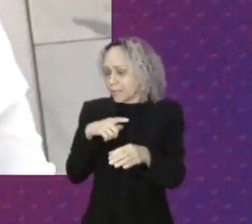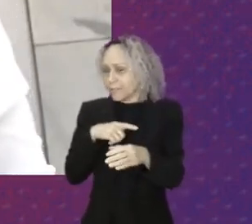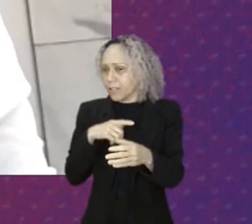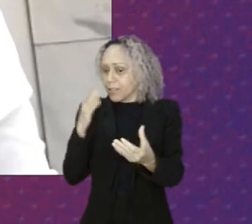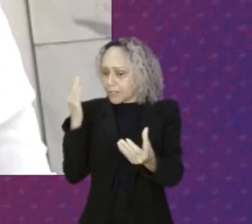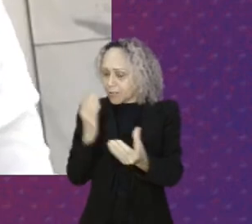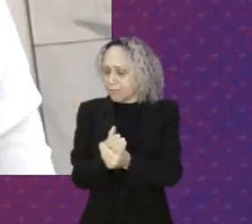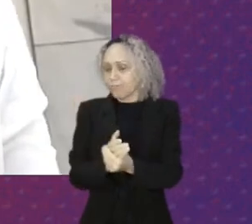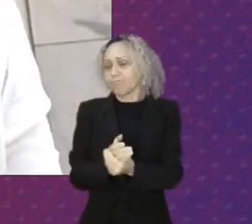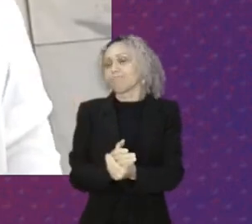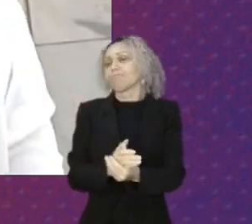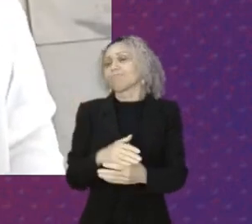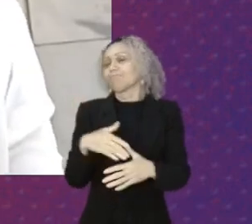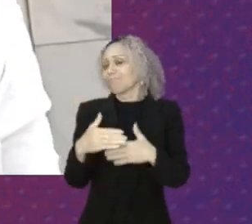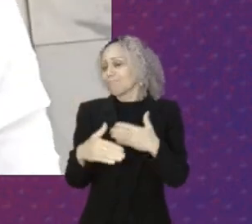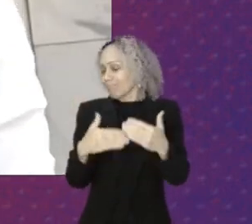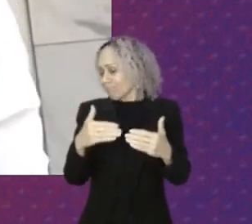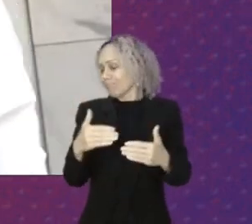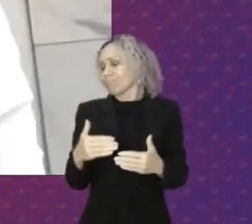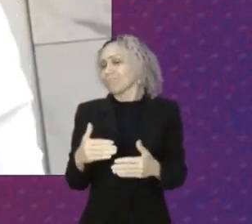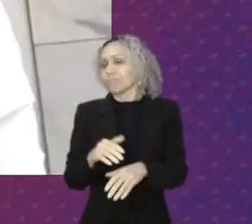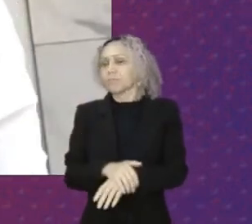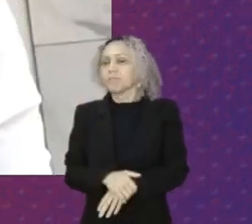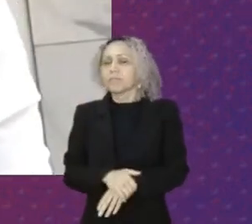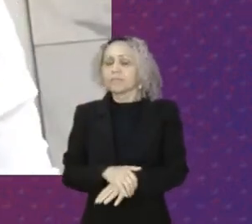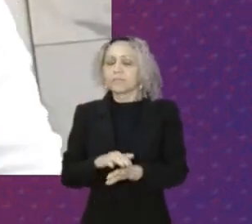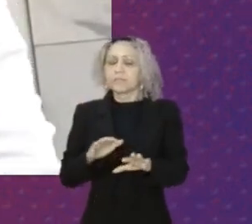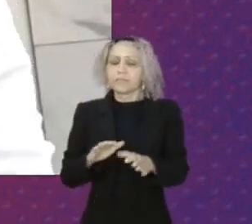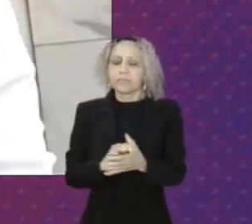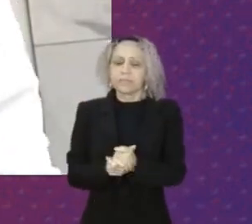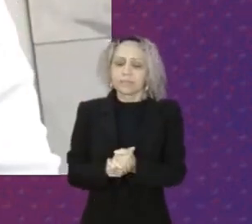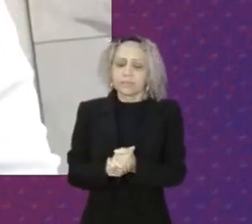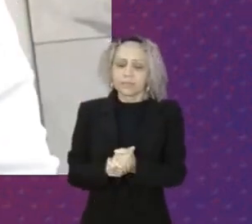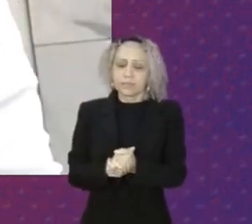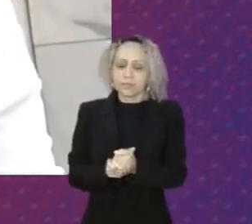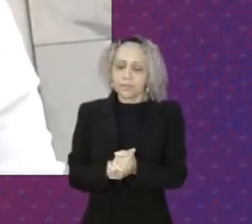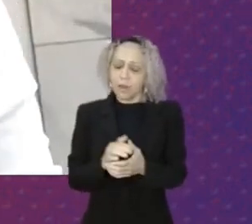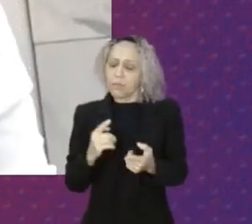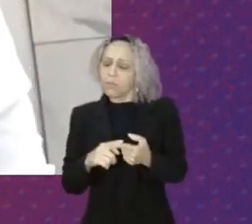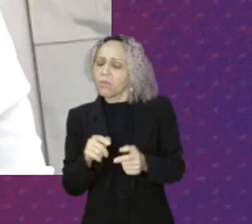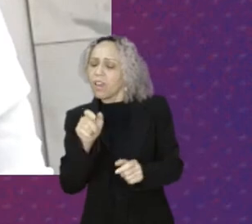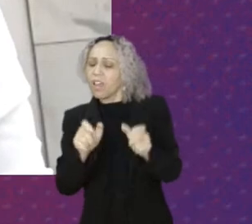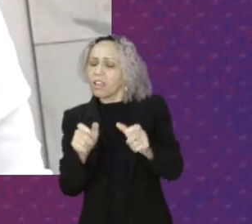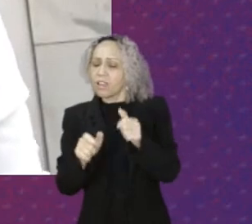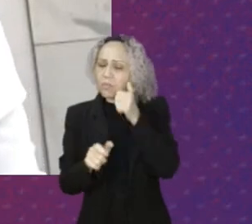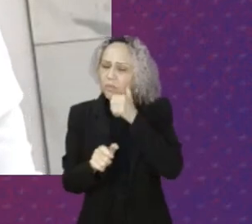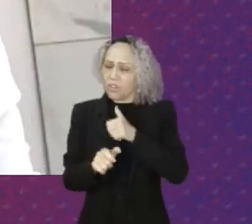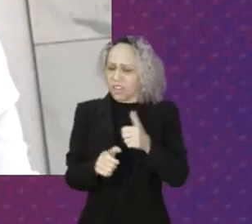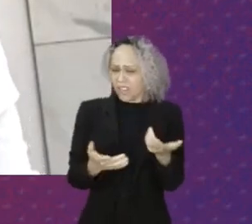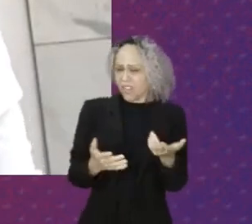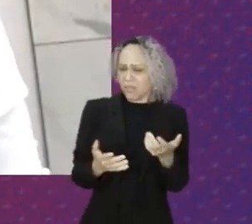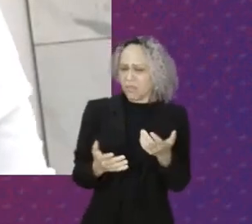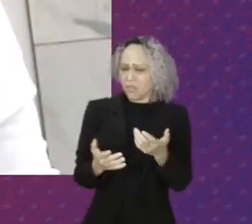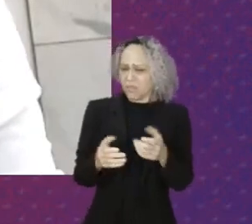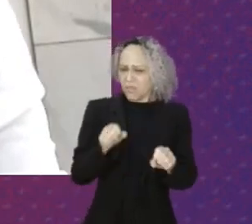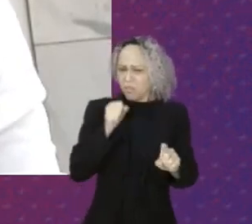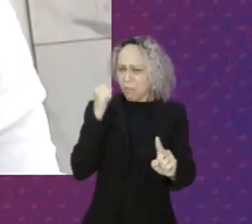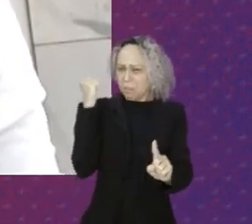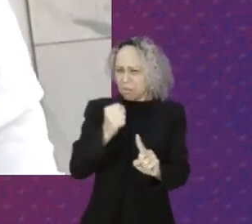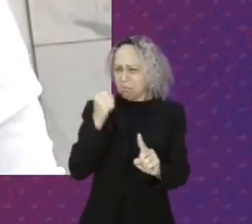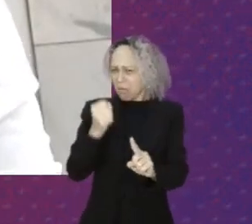jamais esquecer porque que essas lideranças que foram mortas em decorrência da violência política de gênero,